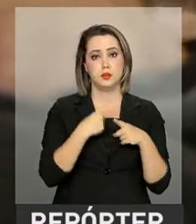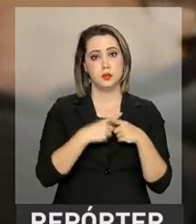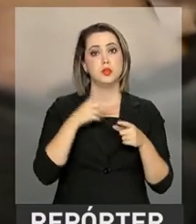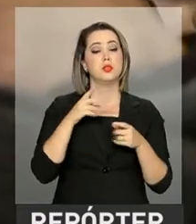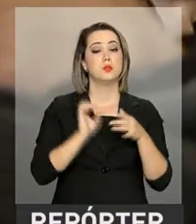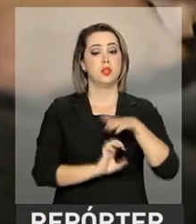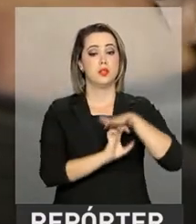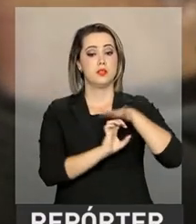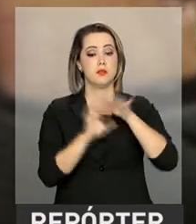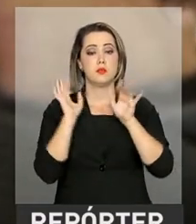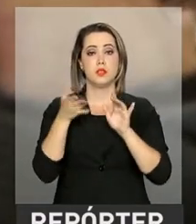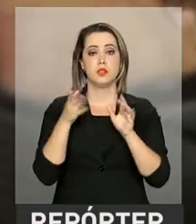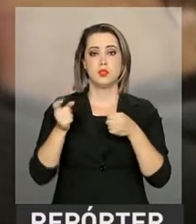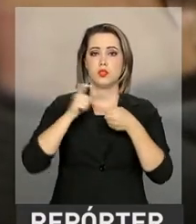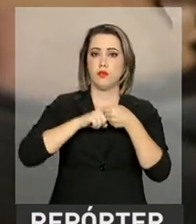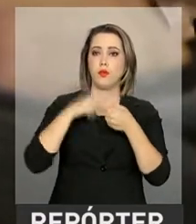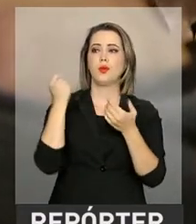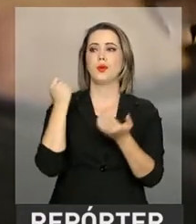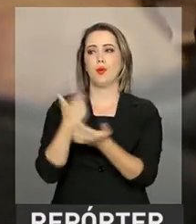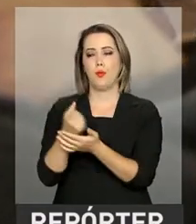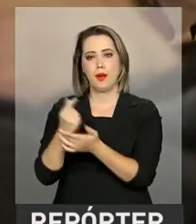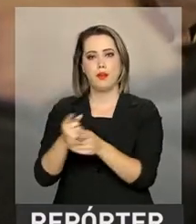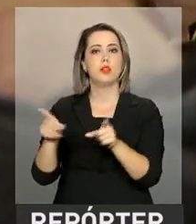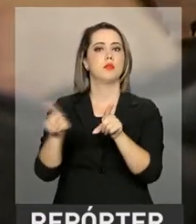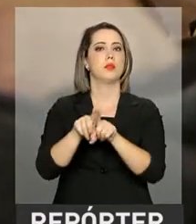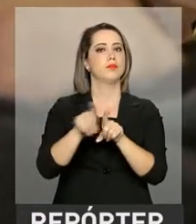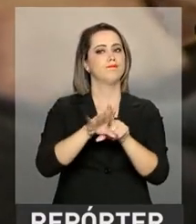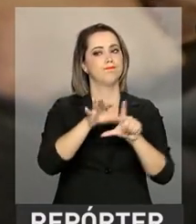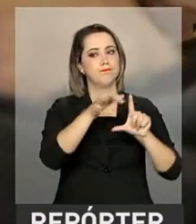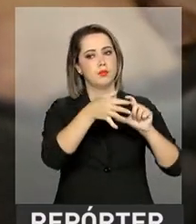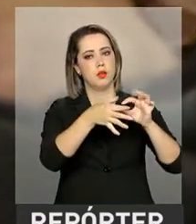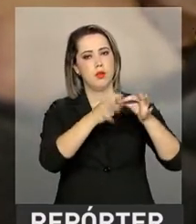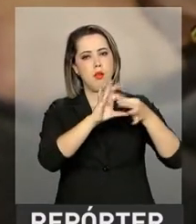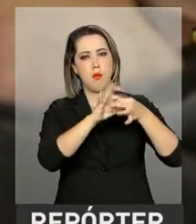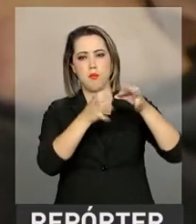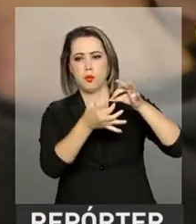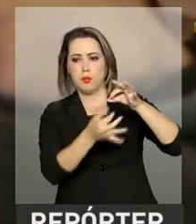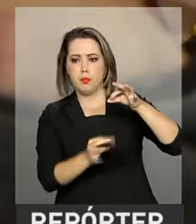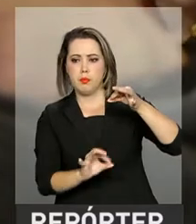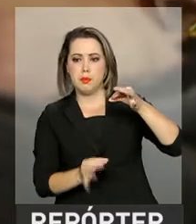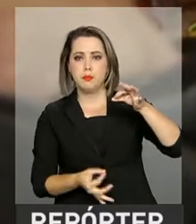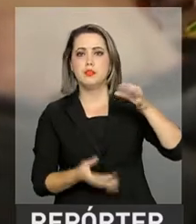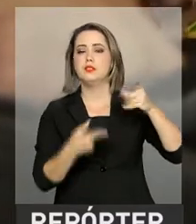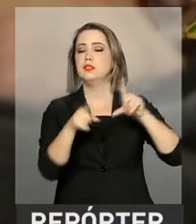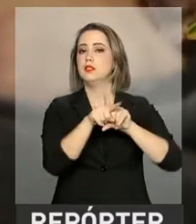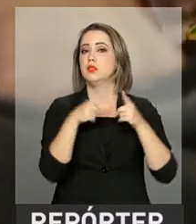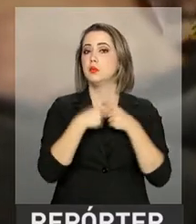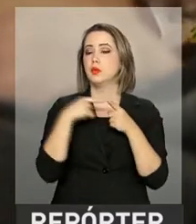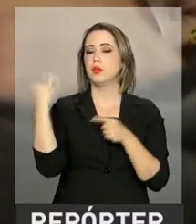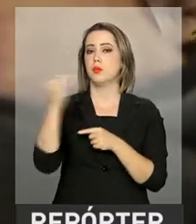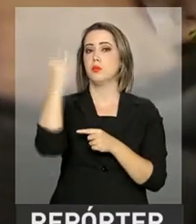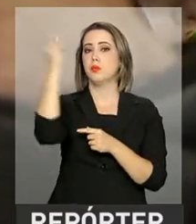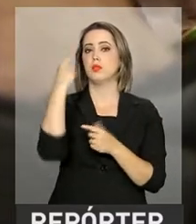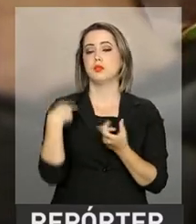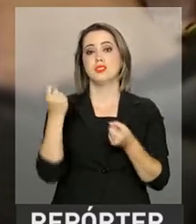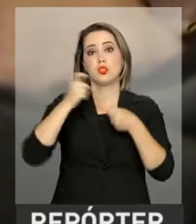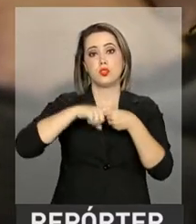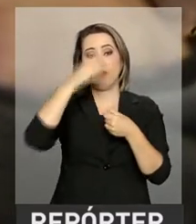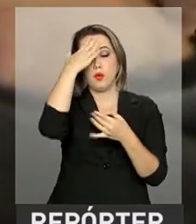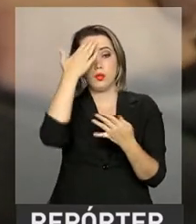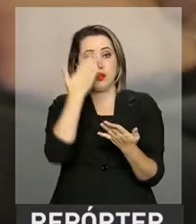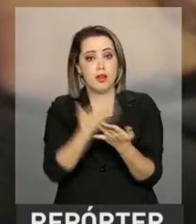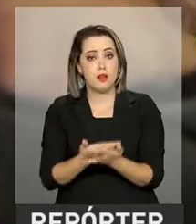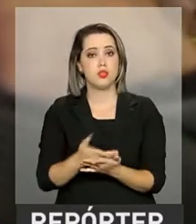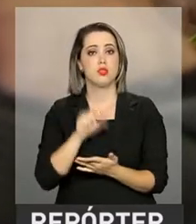já começam a recompor os estoques, já começam a comprar mais. Por quê? Porque o importante é que restaura-se a